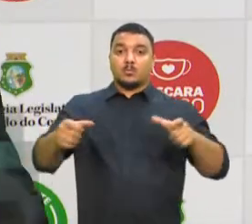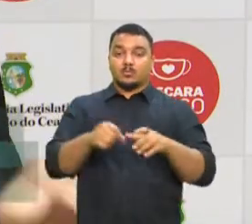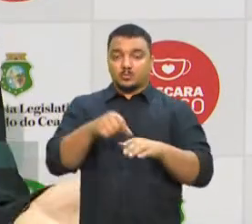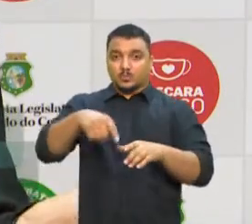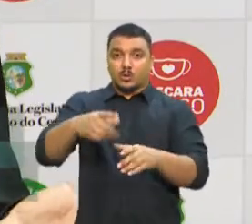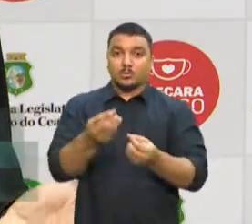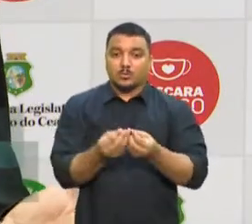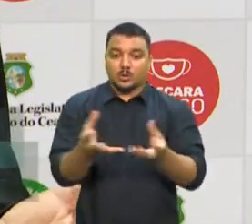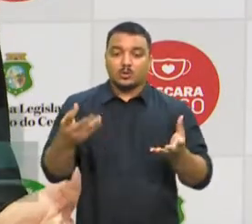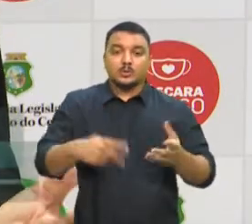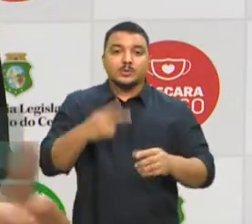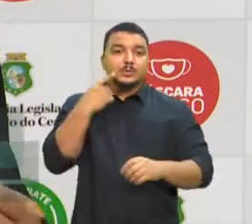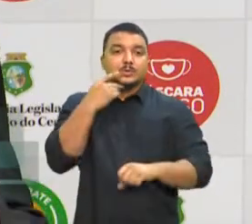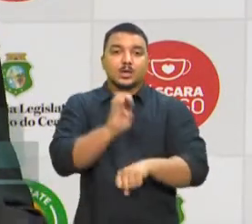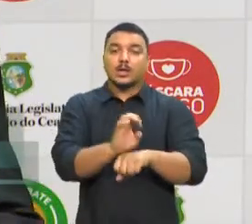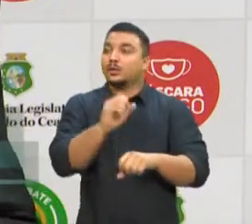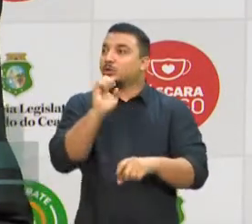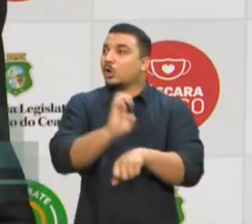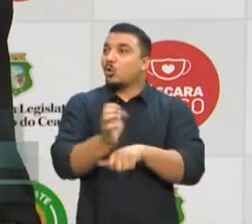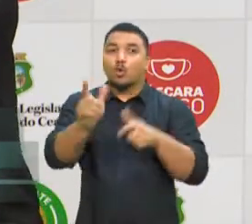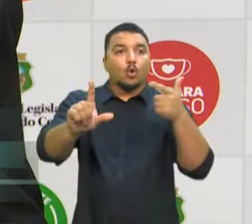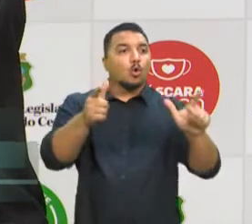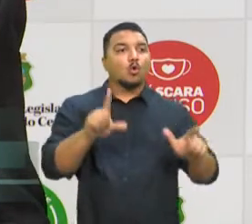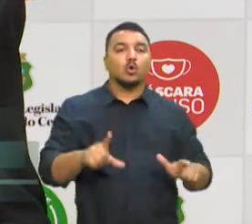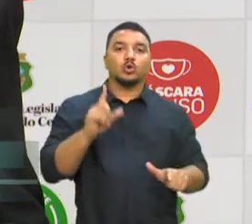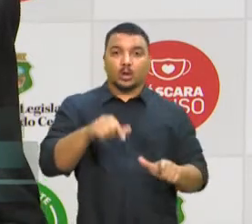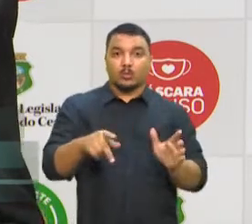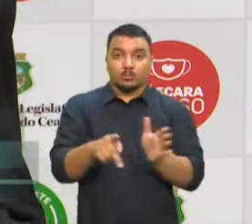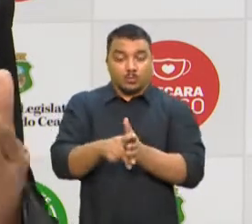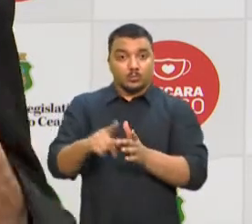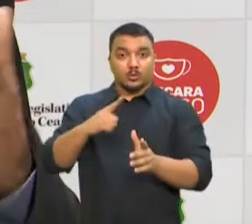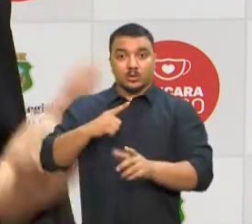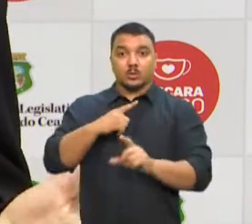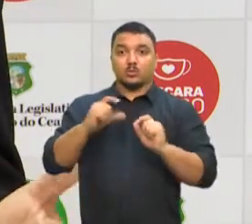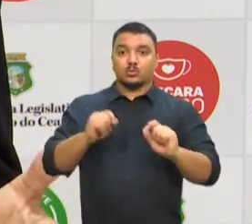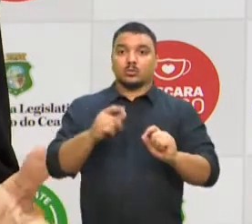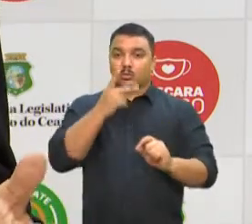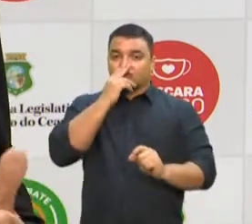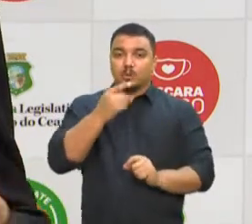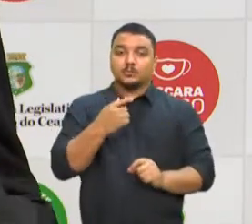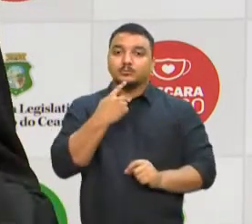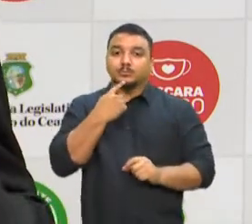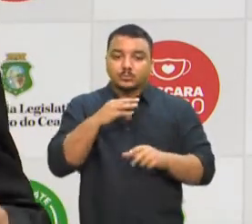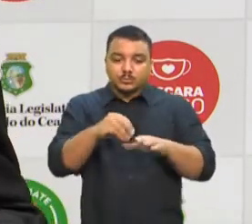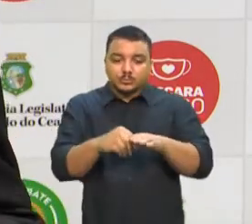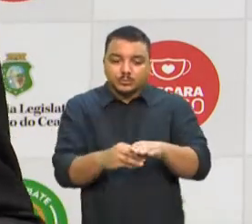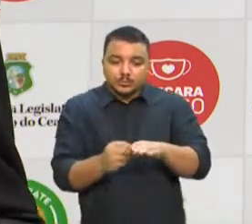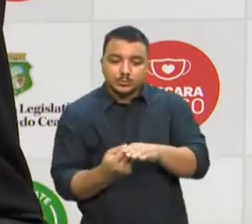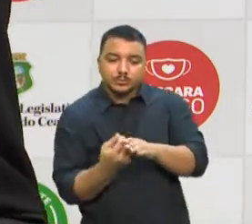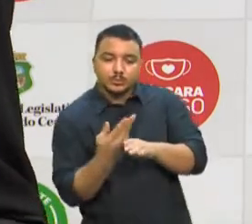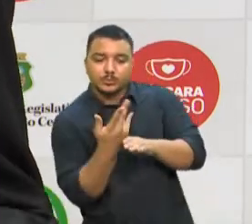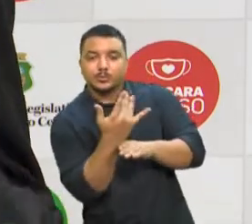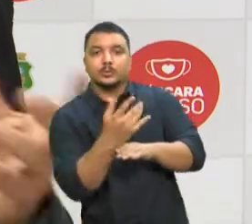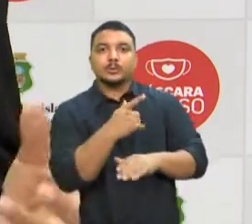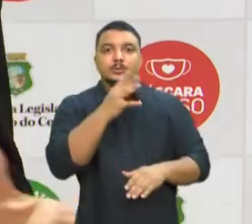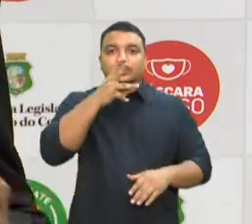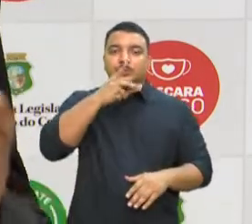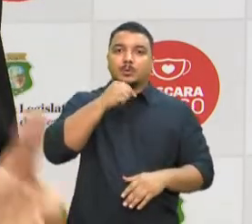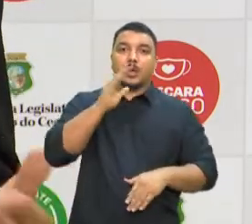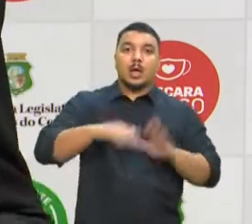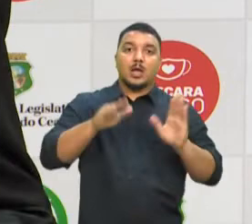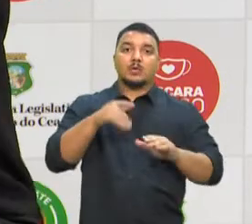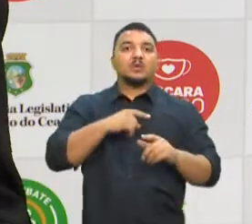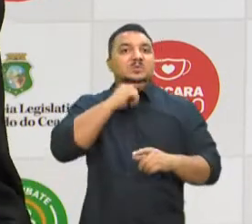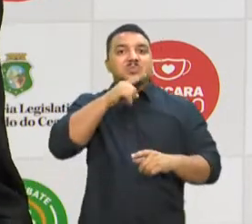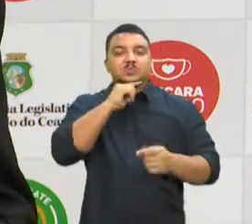Estado do Ceará, ela vem de outros estados, né? São sementes que têm um baixo grau de germinação, muitas delas às vezes não se